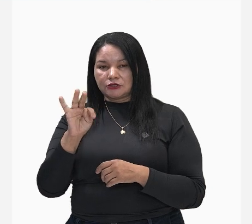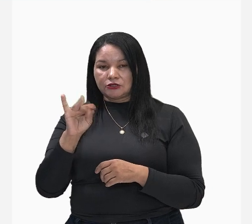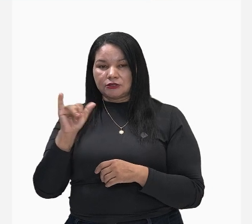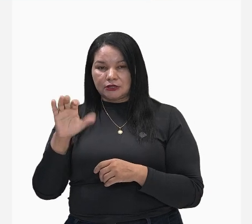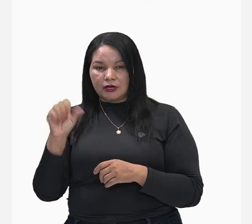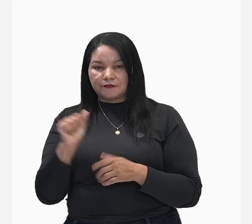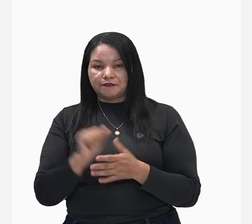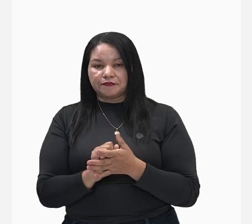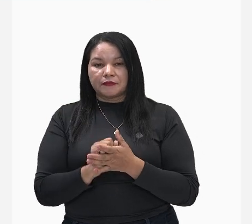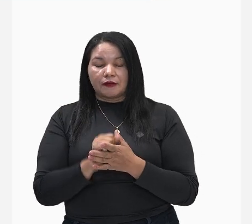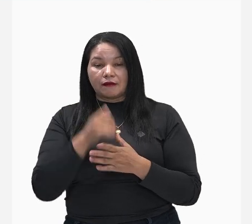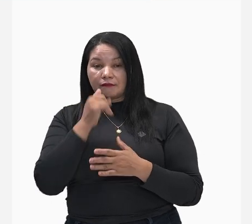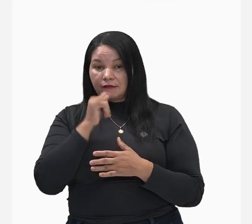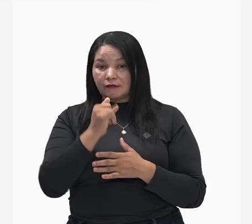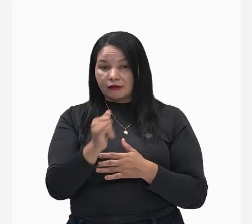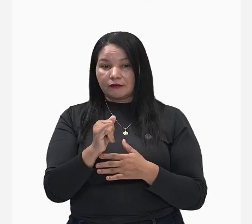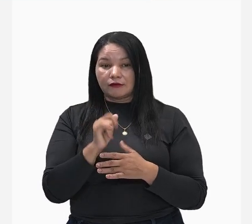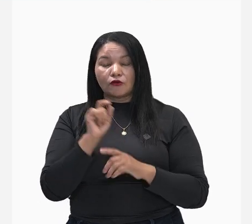carga elétrica